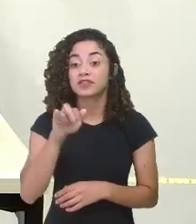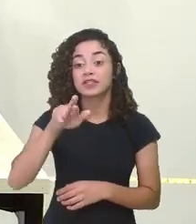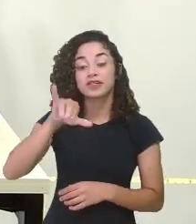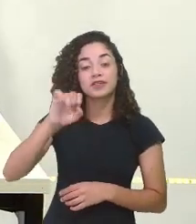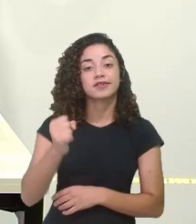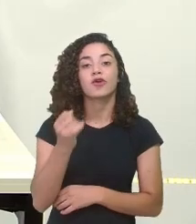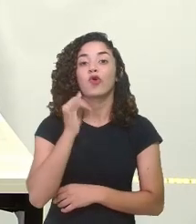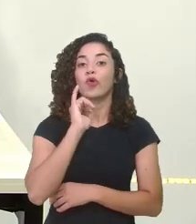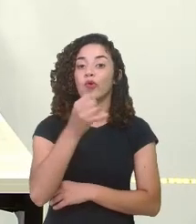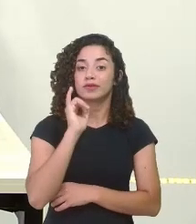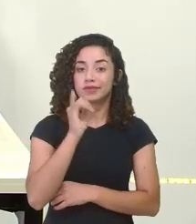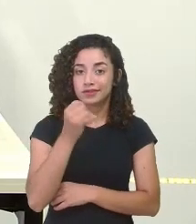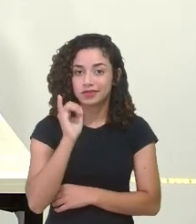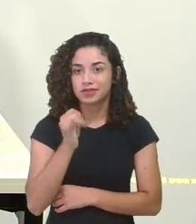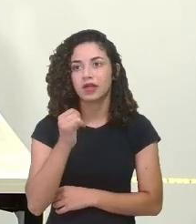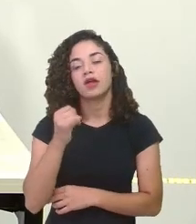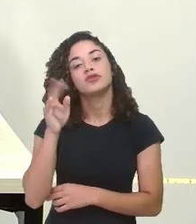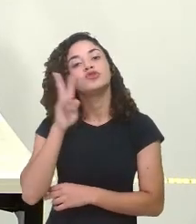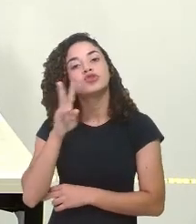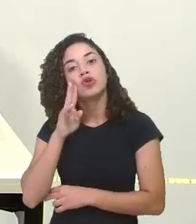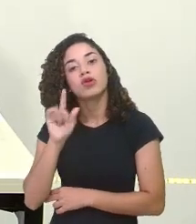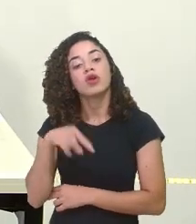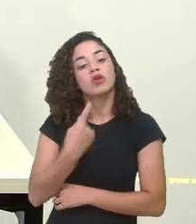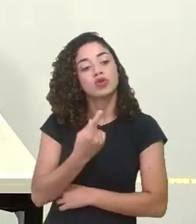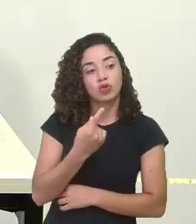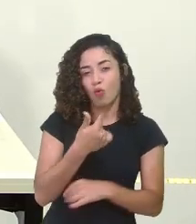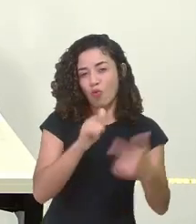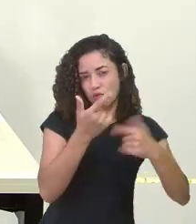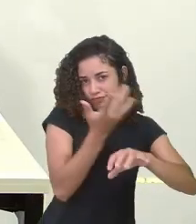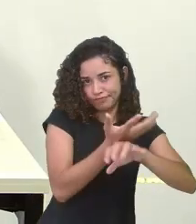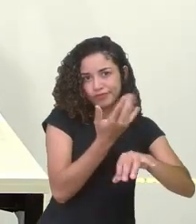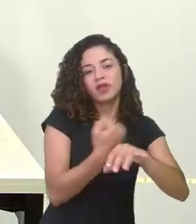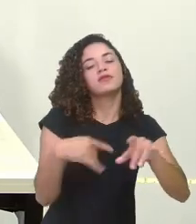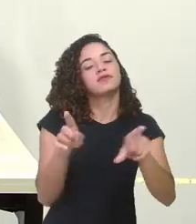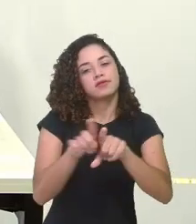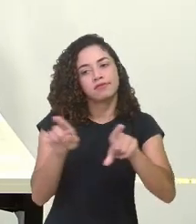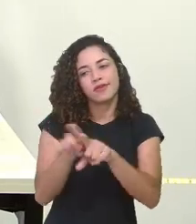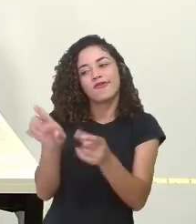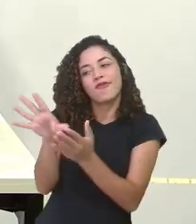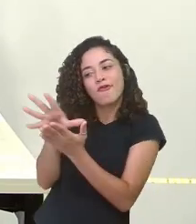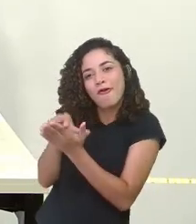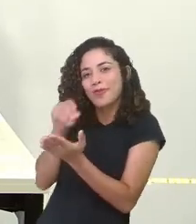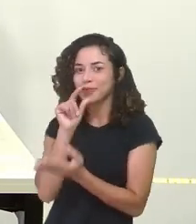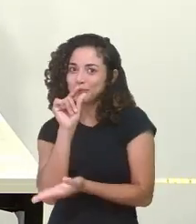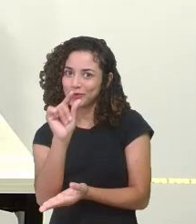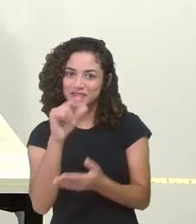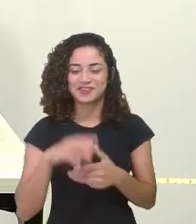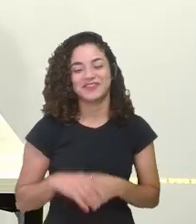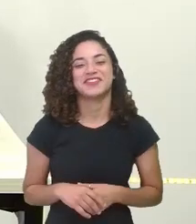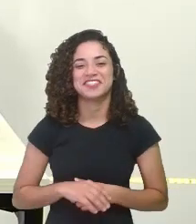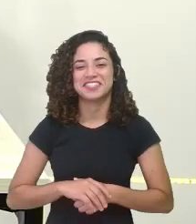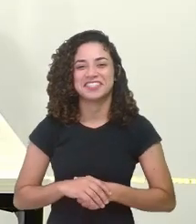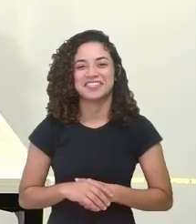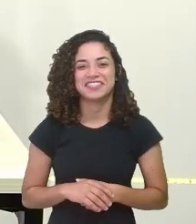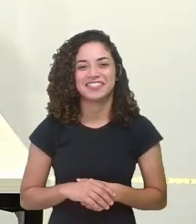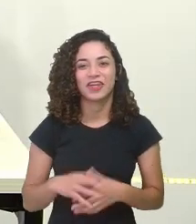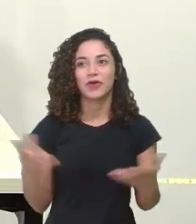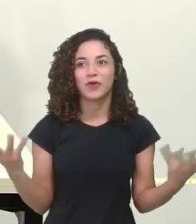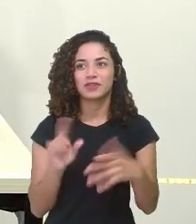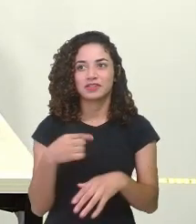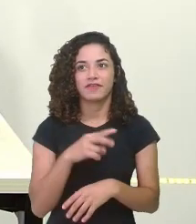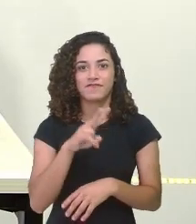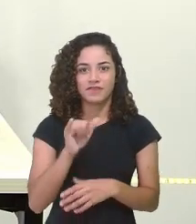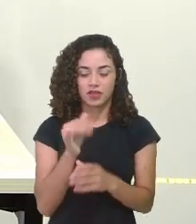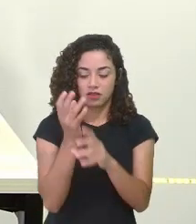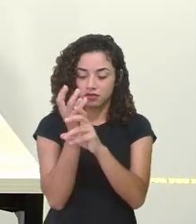das outras disciplinas, estamos pegando algumas partes interessantes para trabalhar o conteúdo da nossa aula. Hoje a gente não vai trabalhar